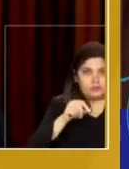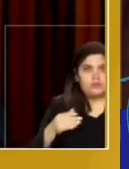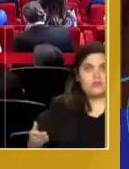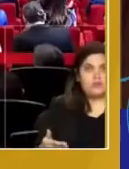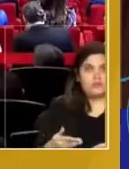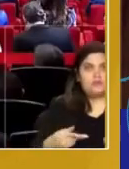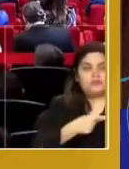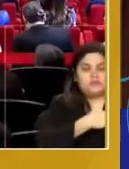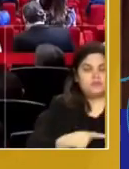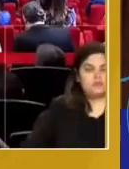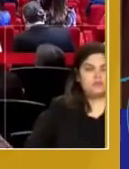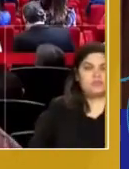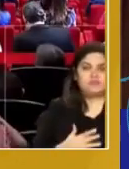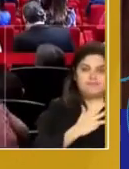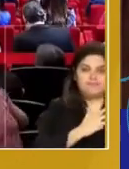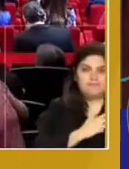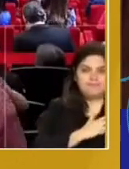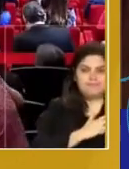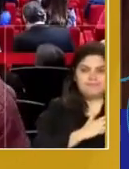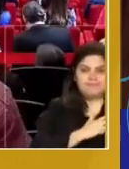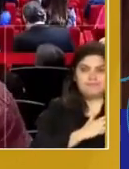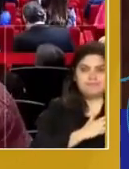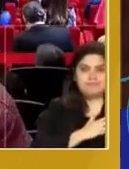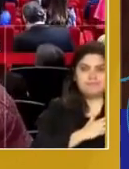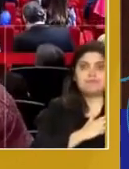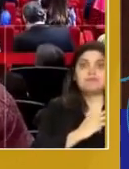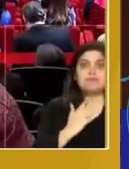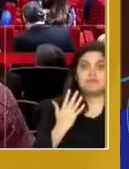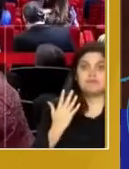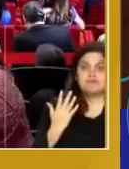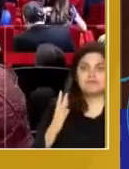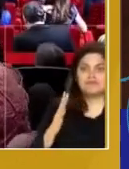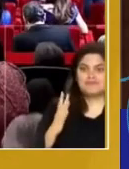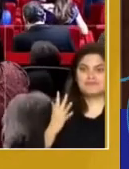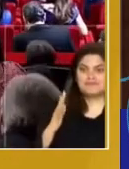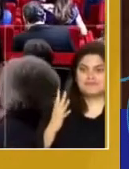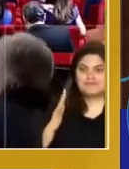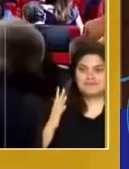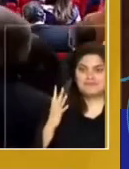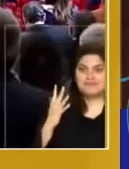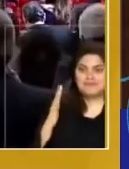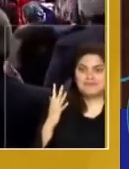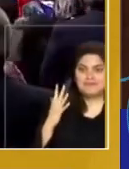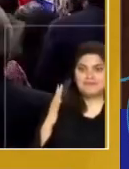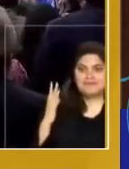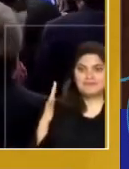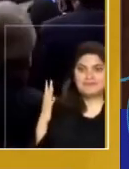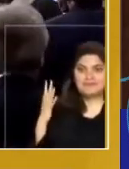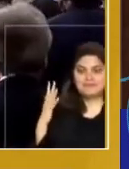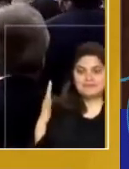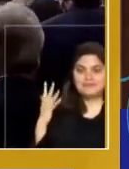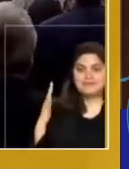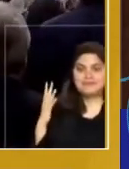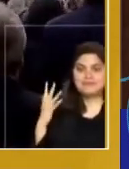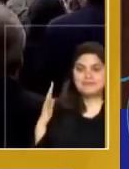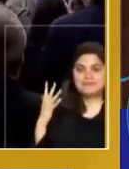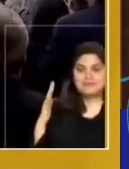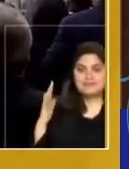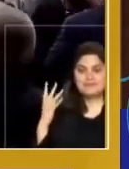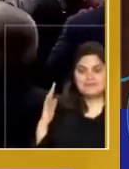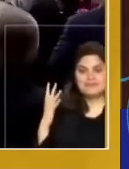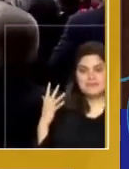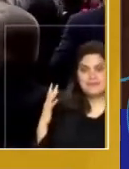acho, que segundo ele serão perseguidos, sim. Enfim, tem muito para a gente falar, Paula, mas o que